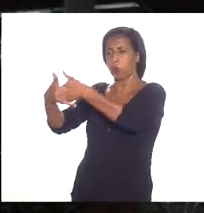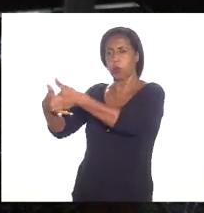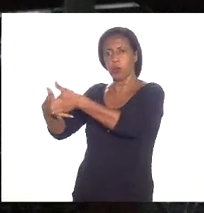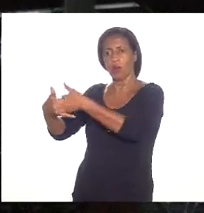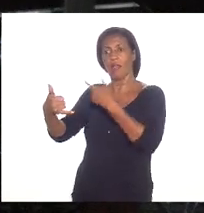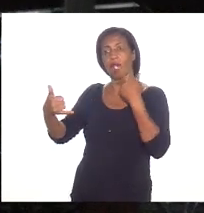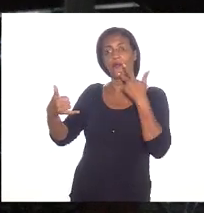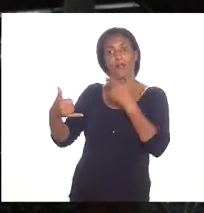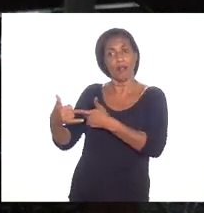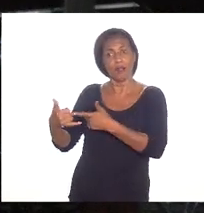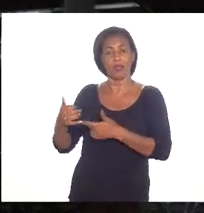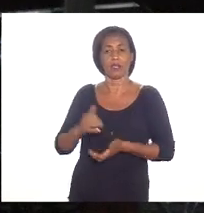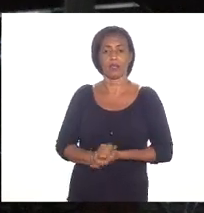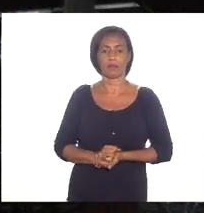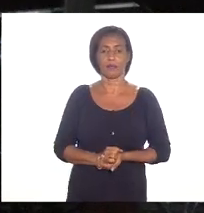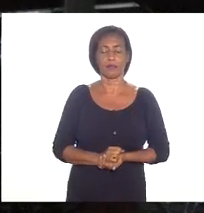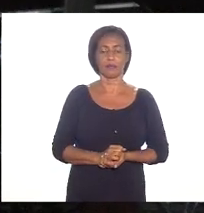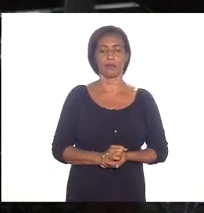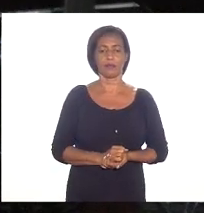e disse, sem